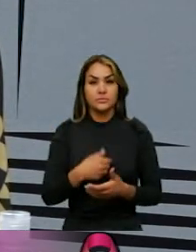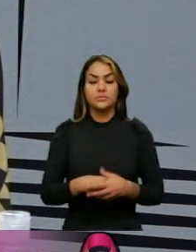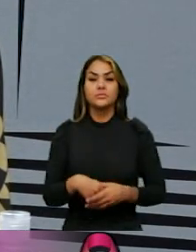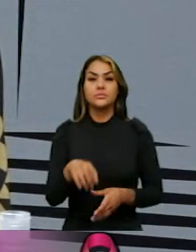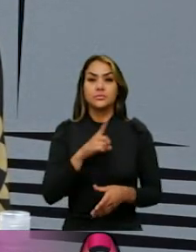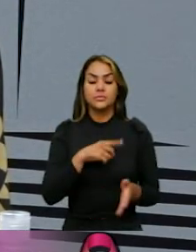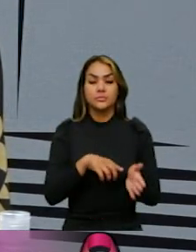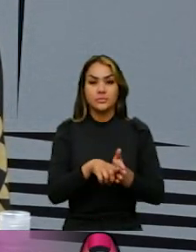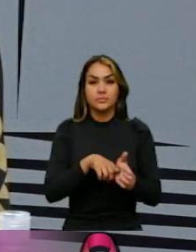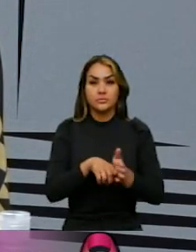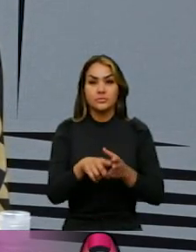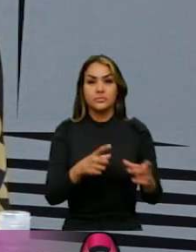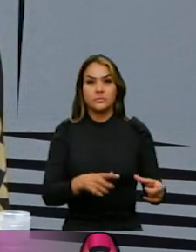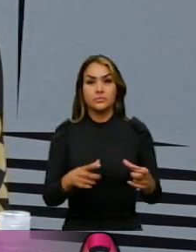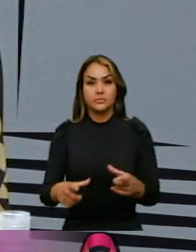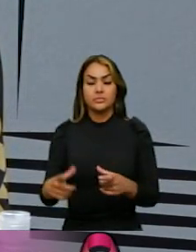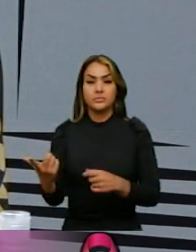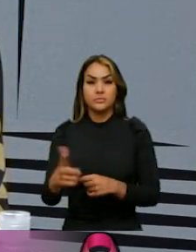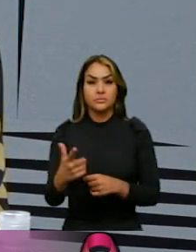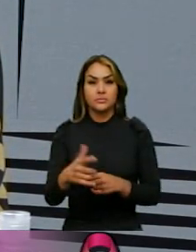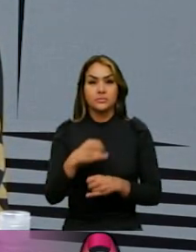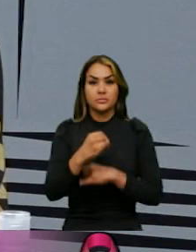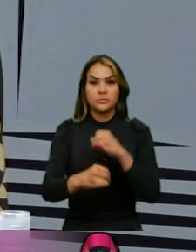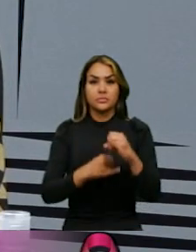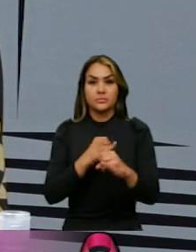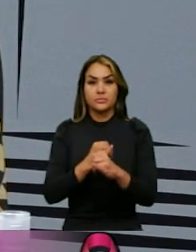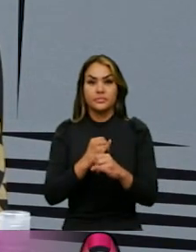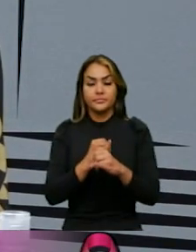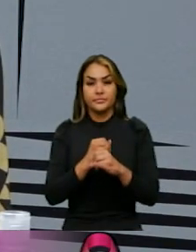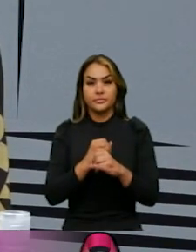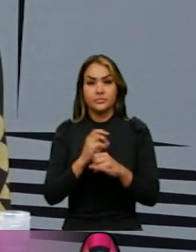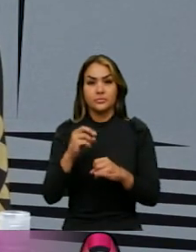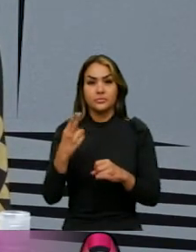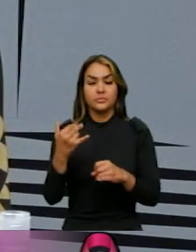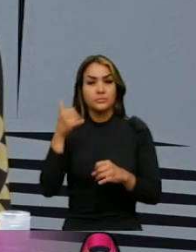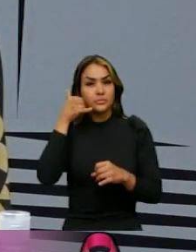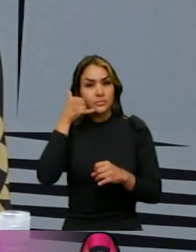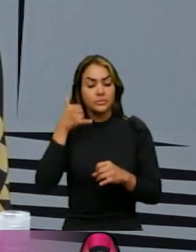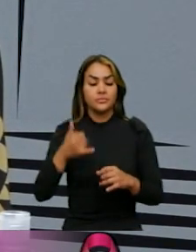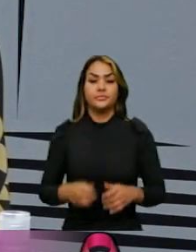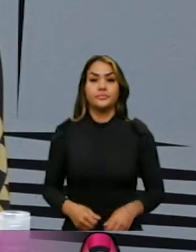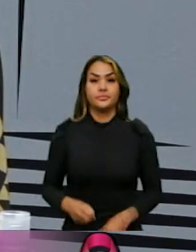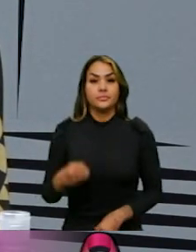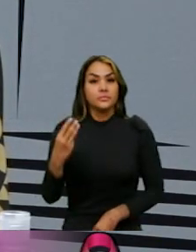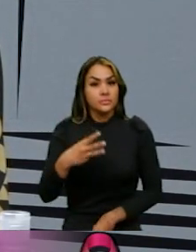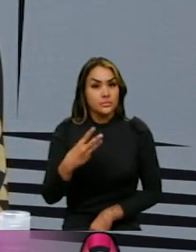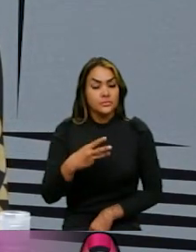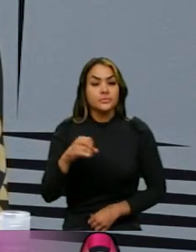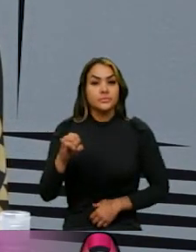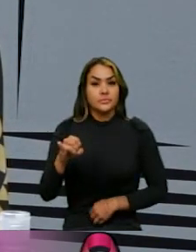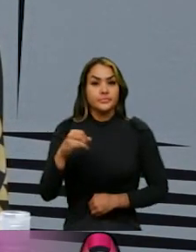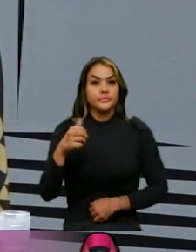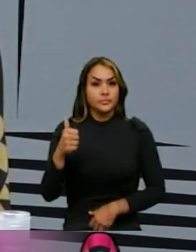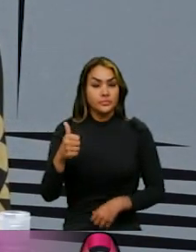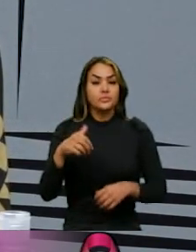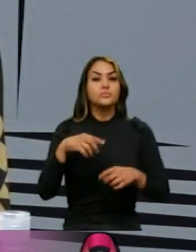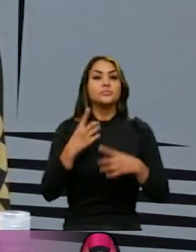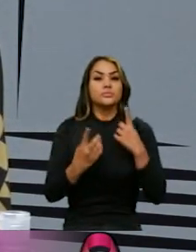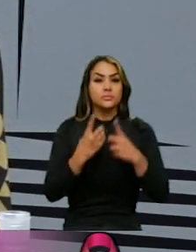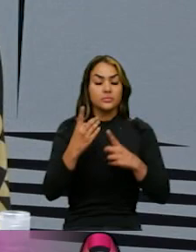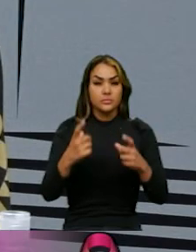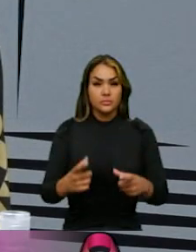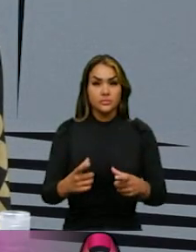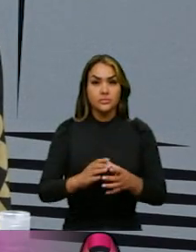têm sofrido com a falta de sinal para uso de telefone móvel? 3. Em caso afirmativo, quais são os bairros?